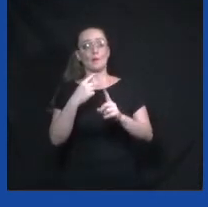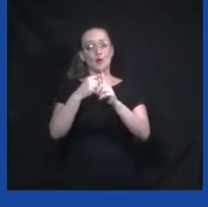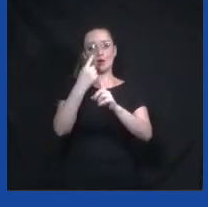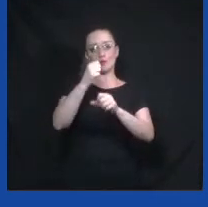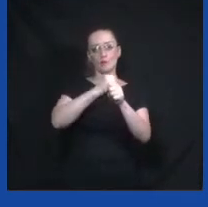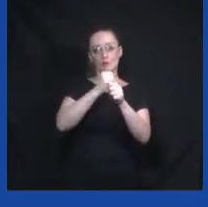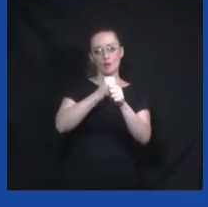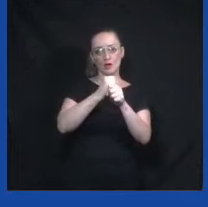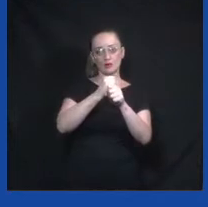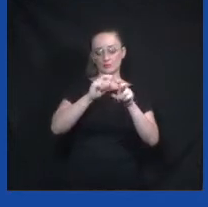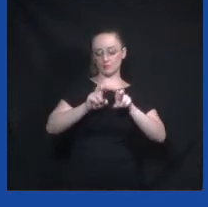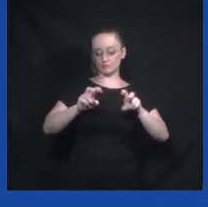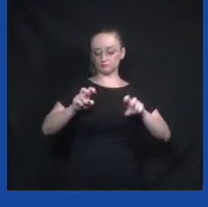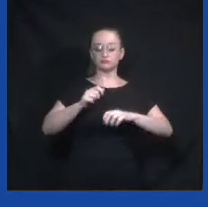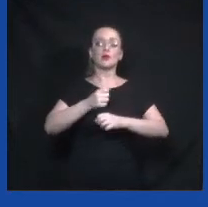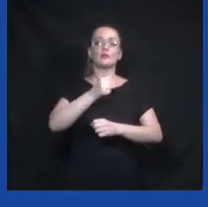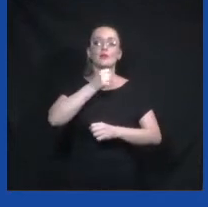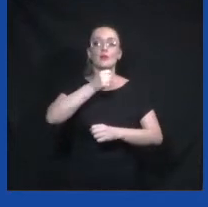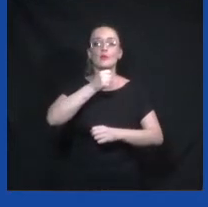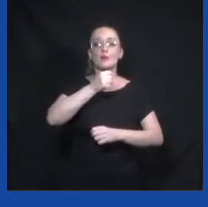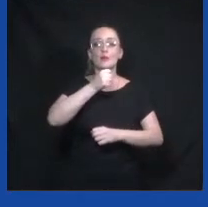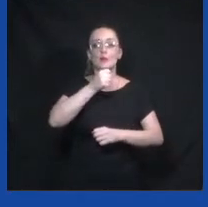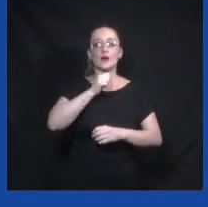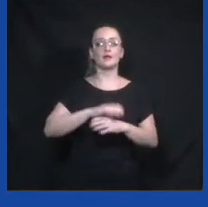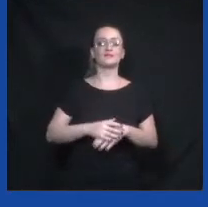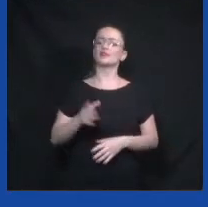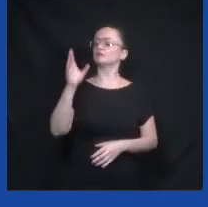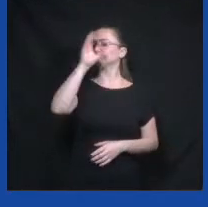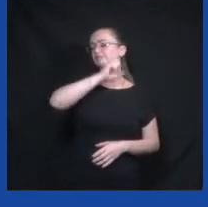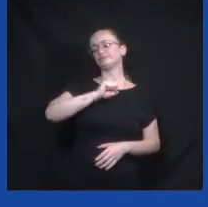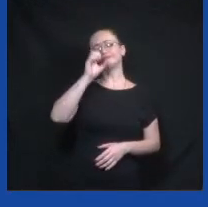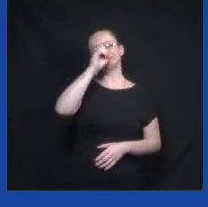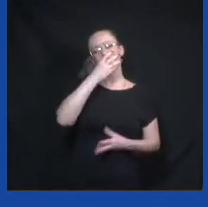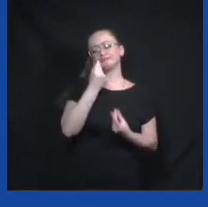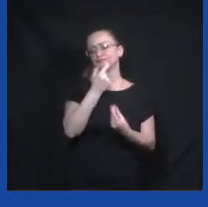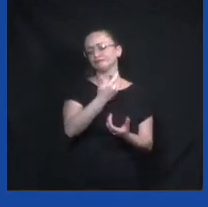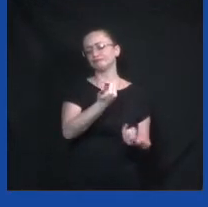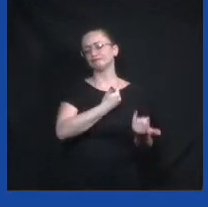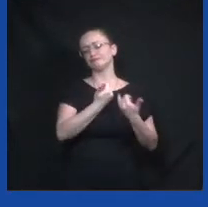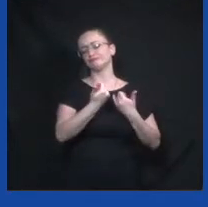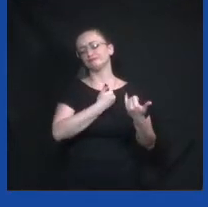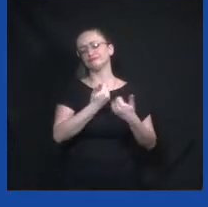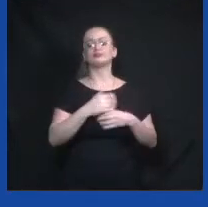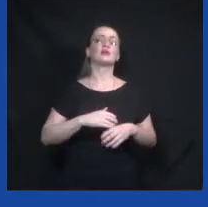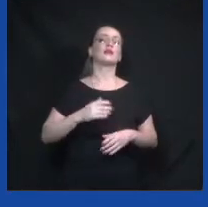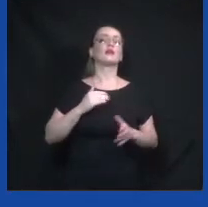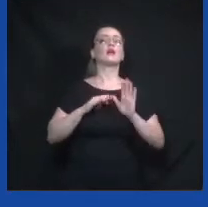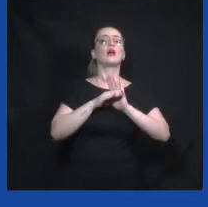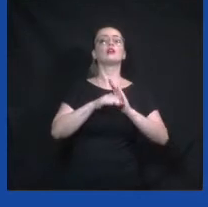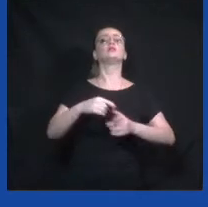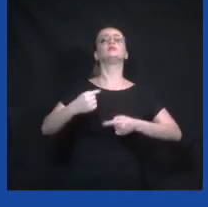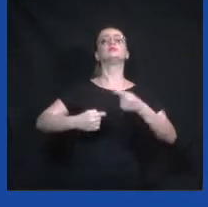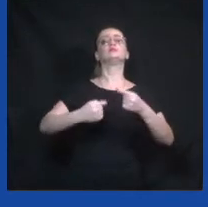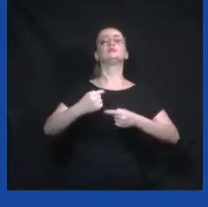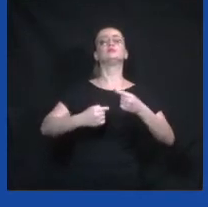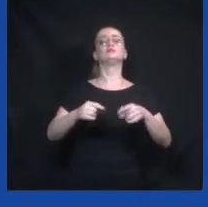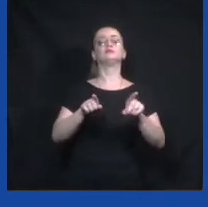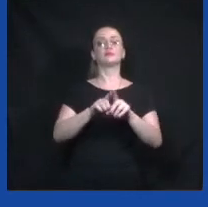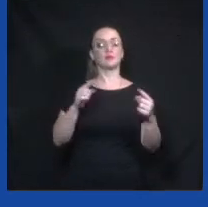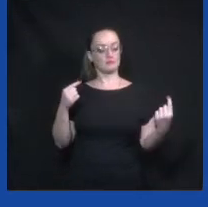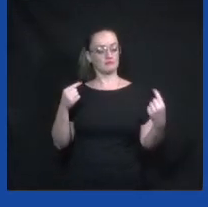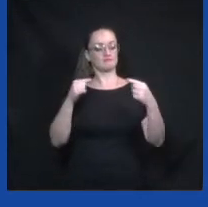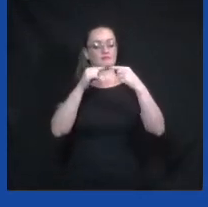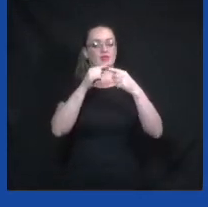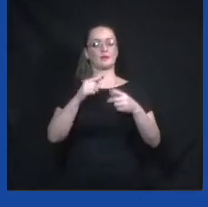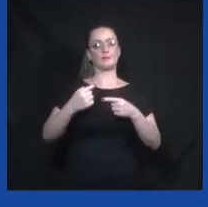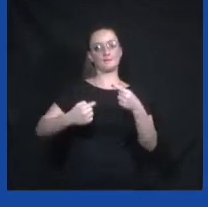praticamente na bancada, dividindo os microfones ali, aprendendo muito contigo e podendo contribuir com um debate essencial associado à ideia da política